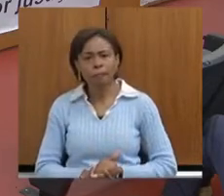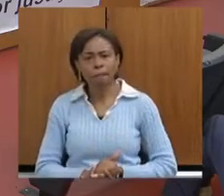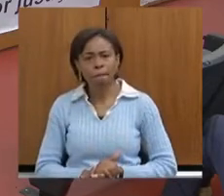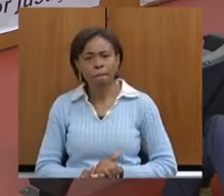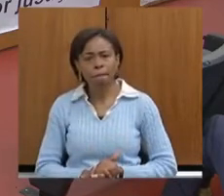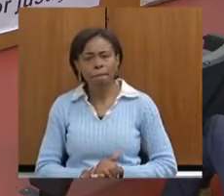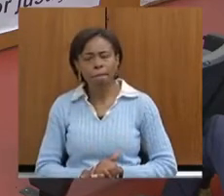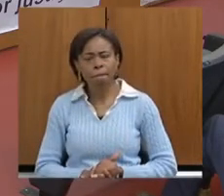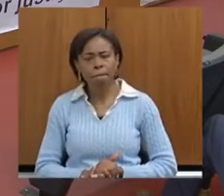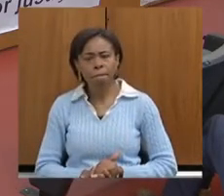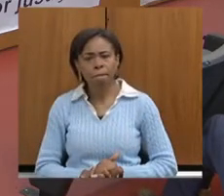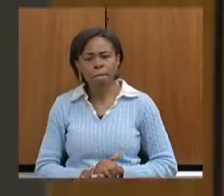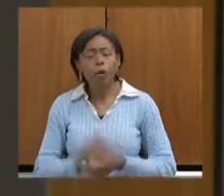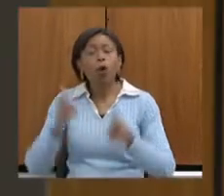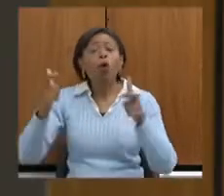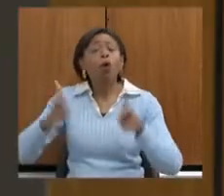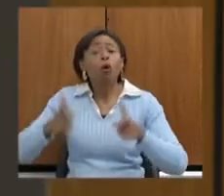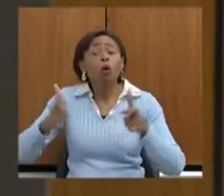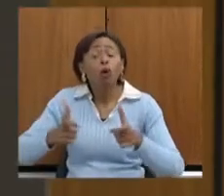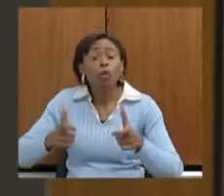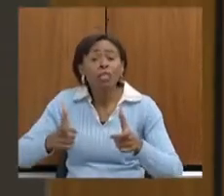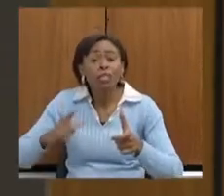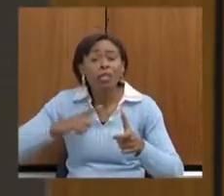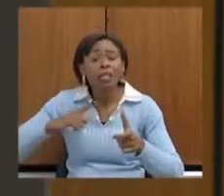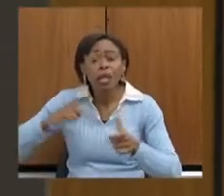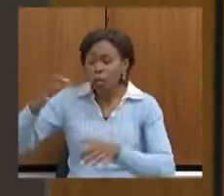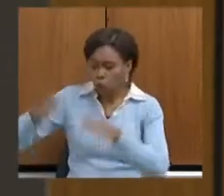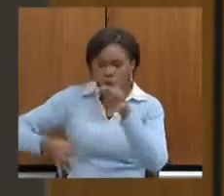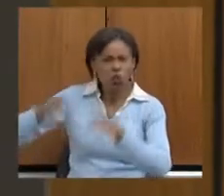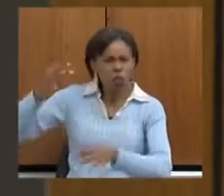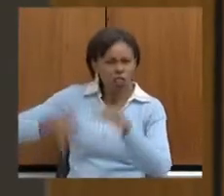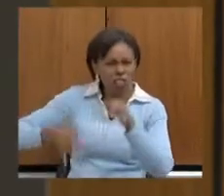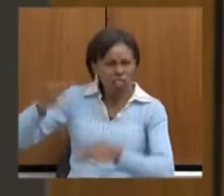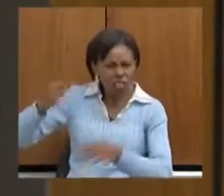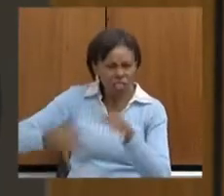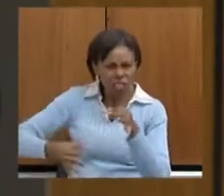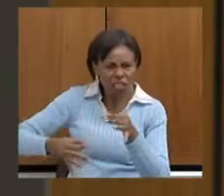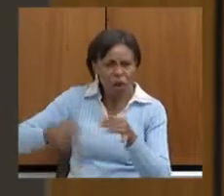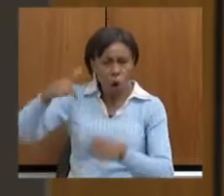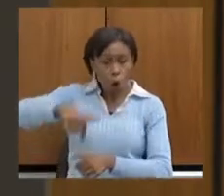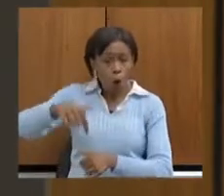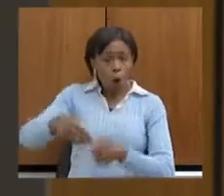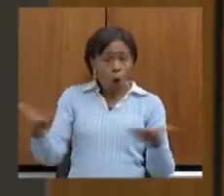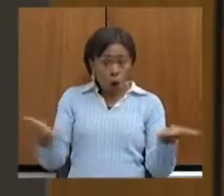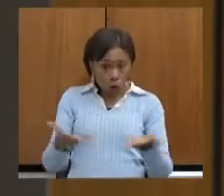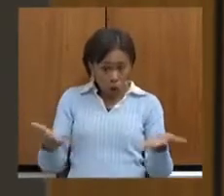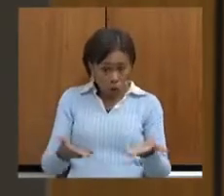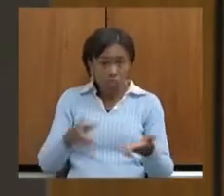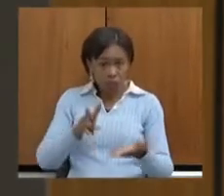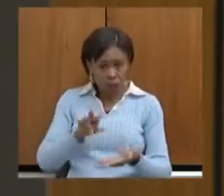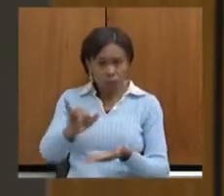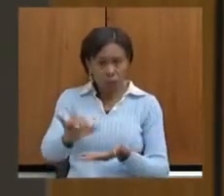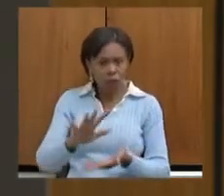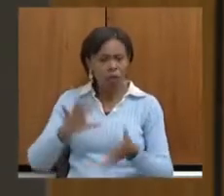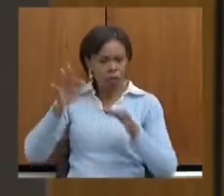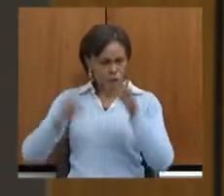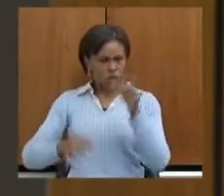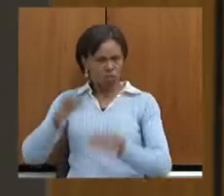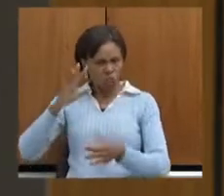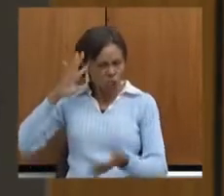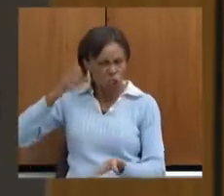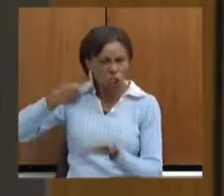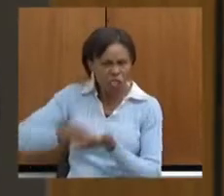é aonde que nós vamos se encontrar justiça hoje que vai fazer justiça sobre a